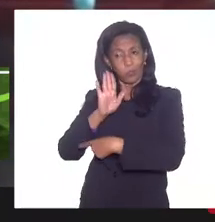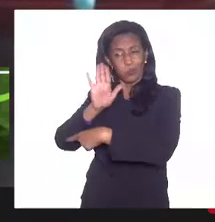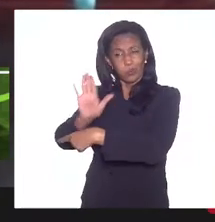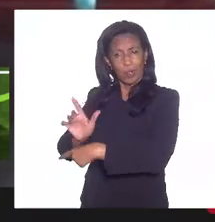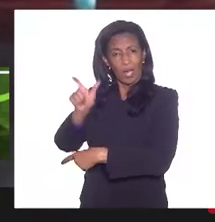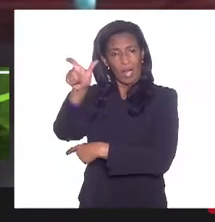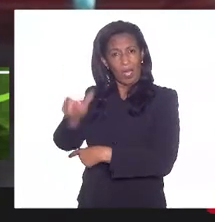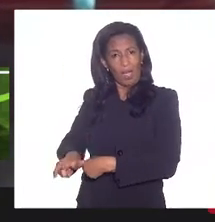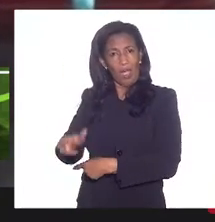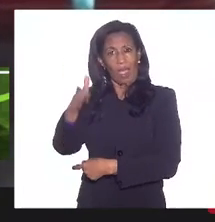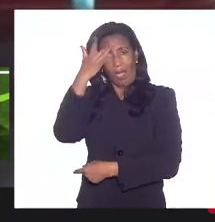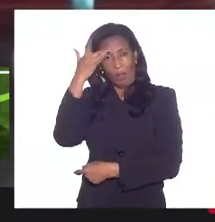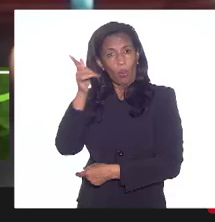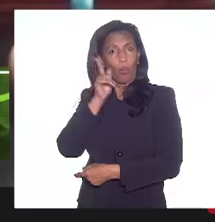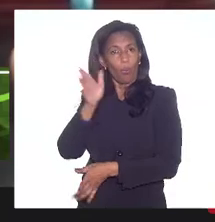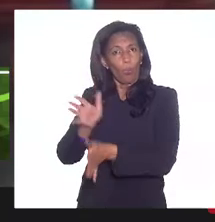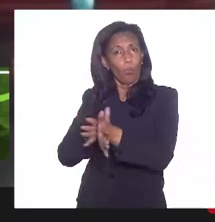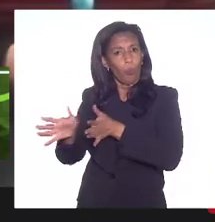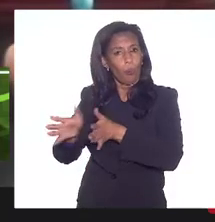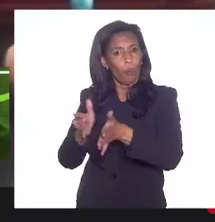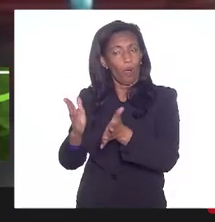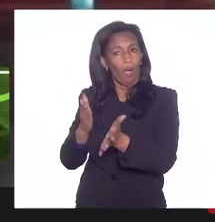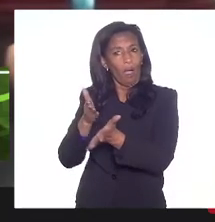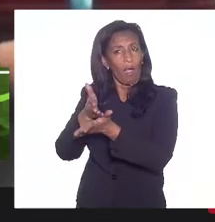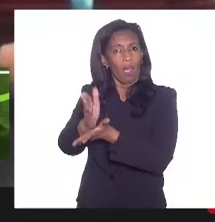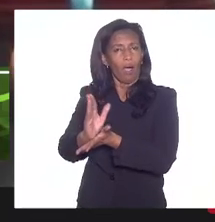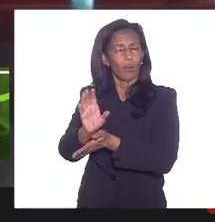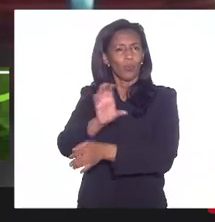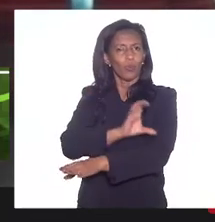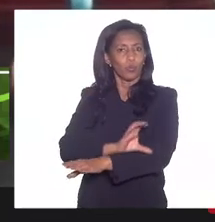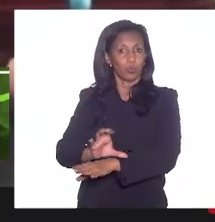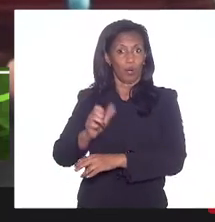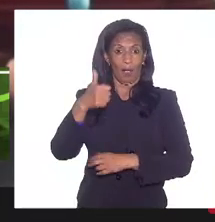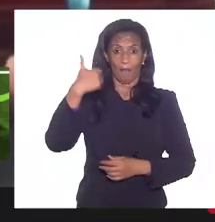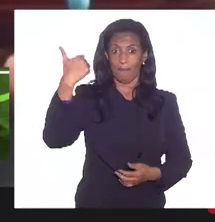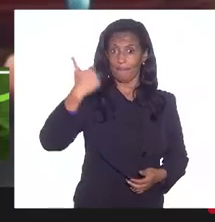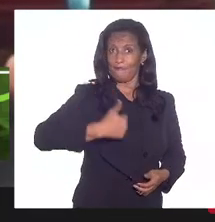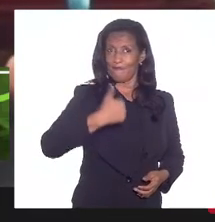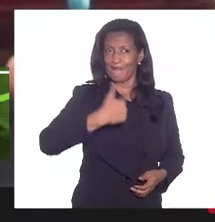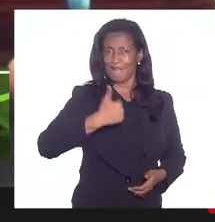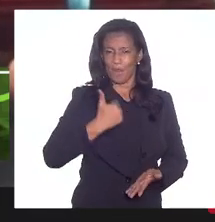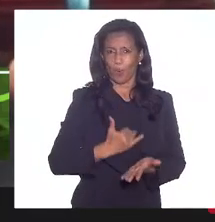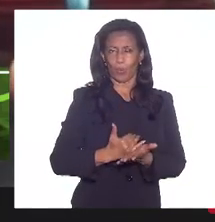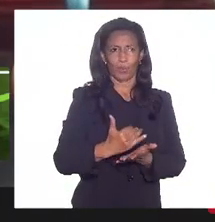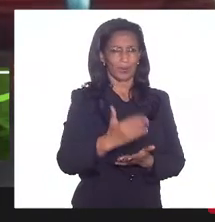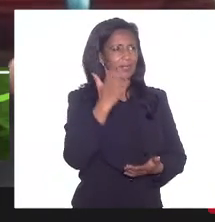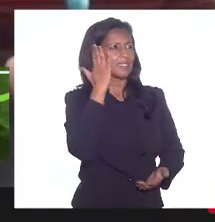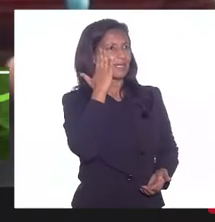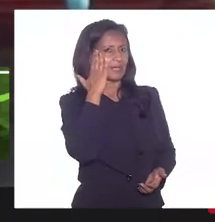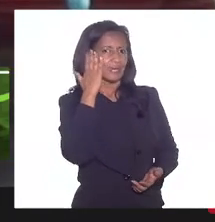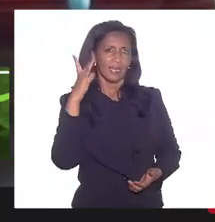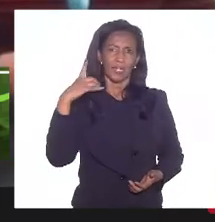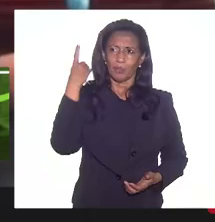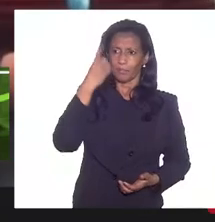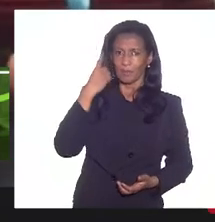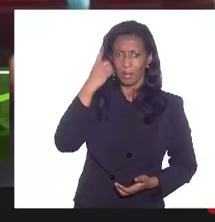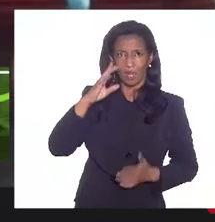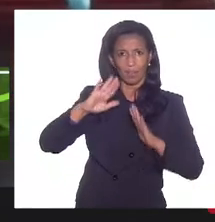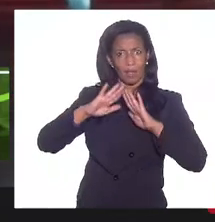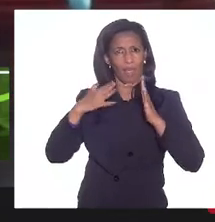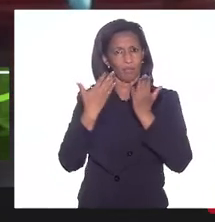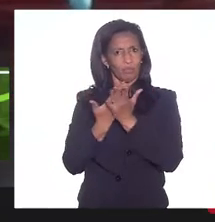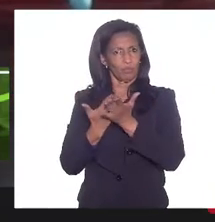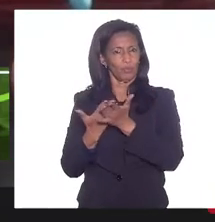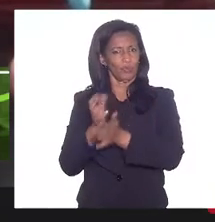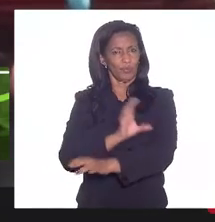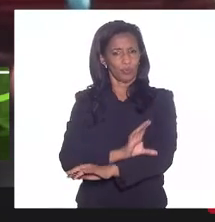que eles possam acessar o recurso da cultura essa é a primeira primícia sabe do estado sabe queridos da escola da cultura